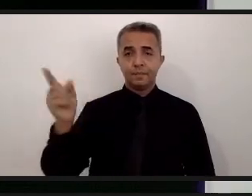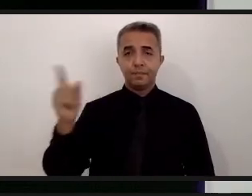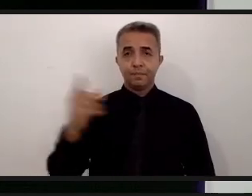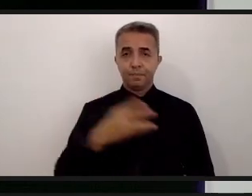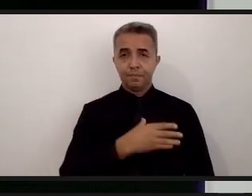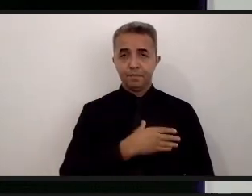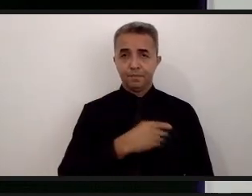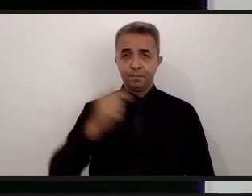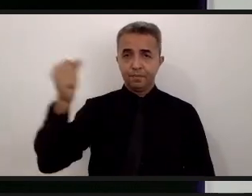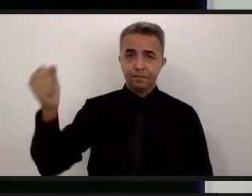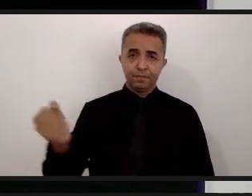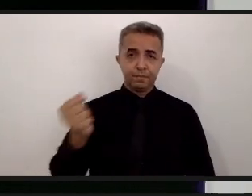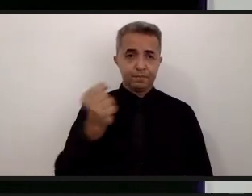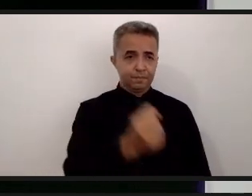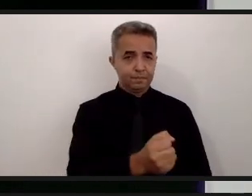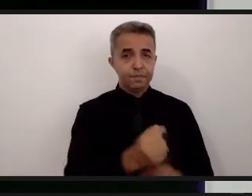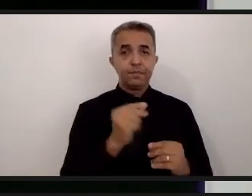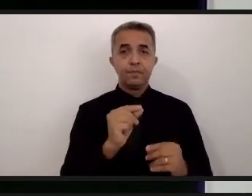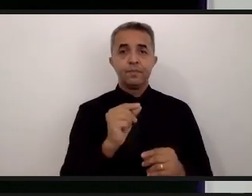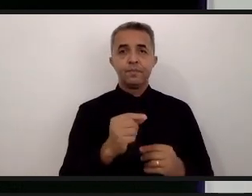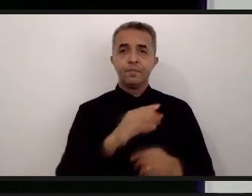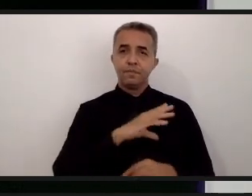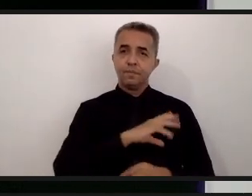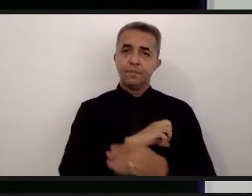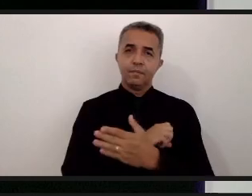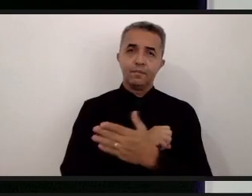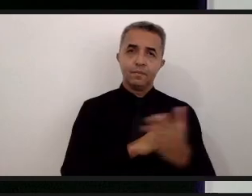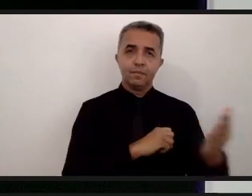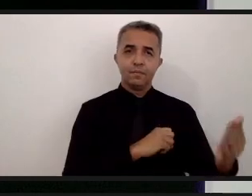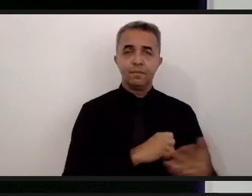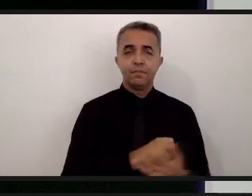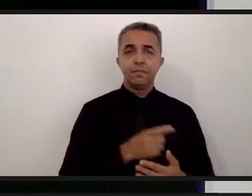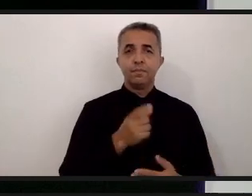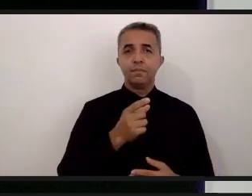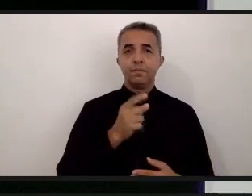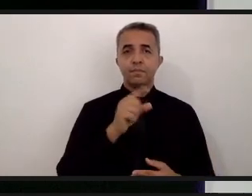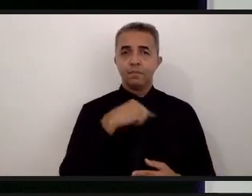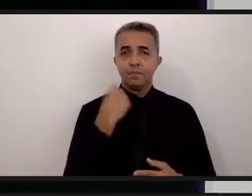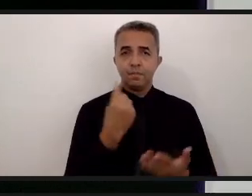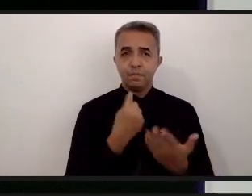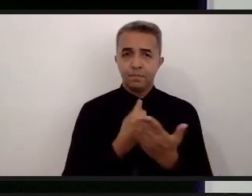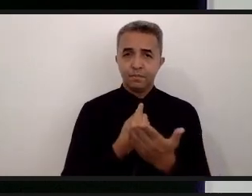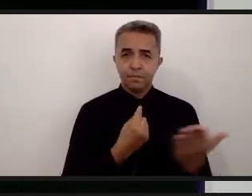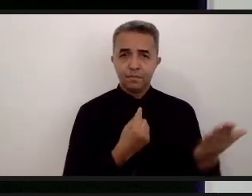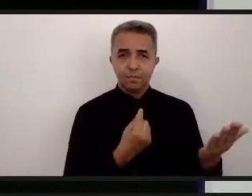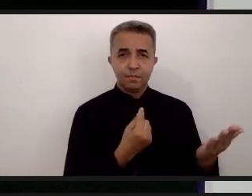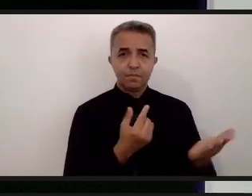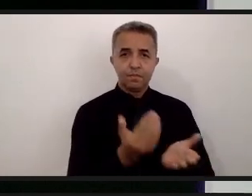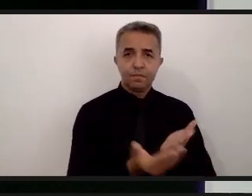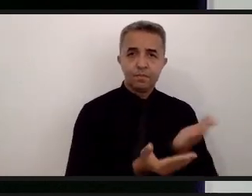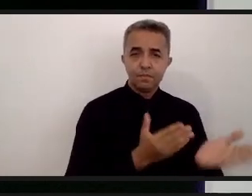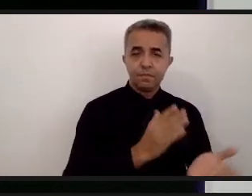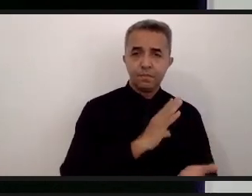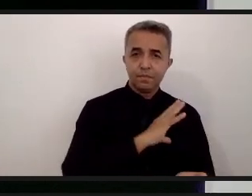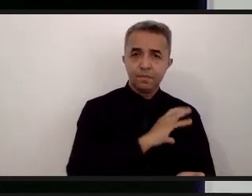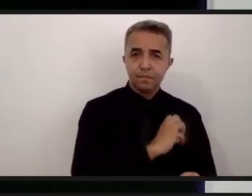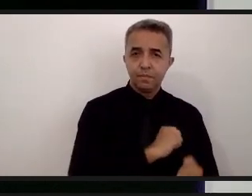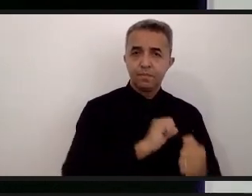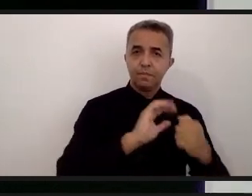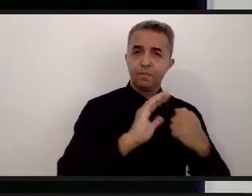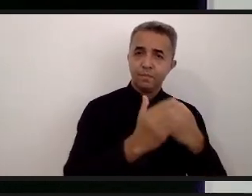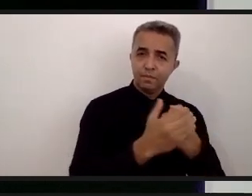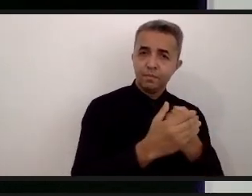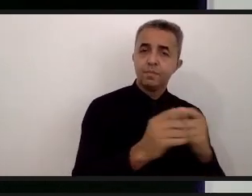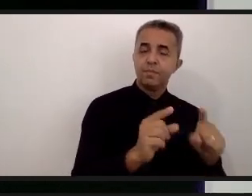por amor a nós. E, além de ser separada, guardada, separada e amada, nós somos guardadas dEle.